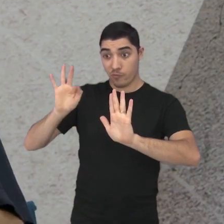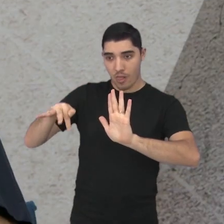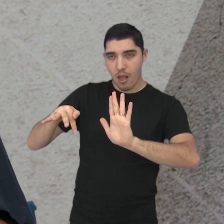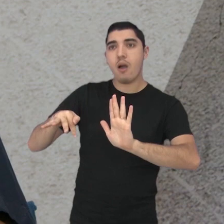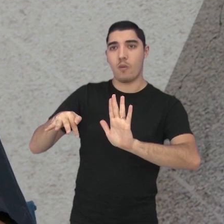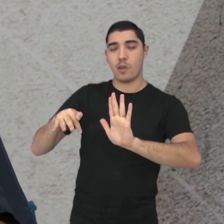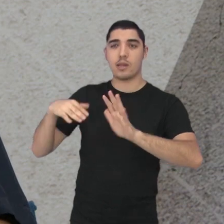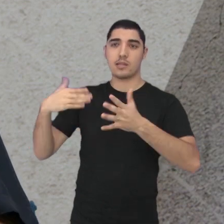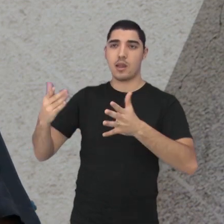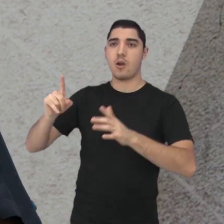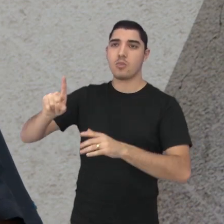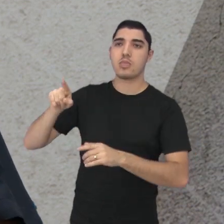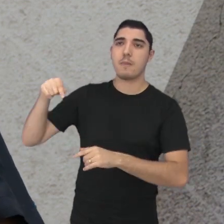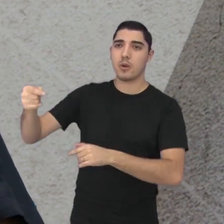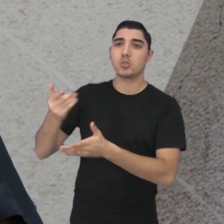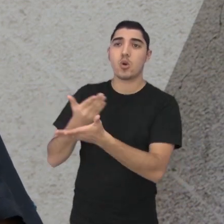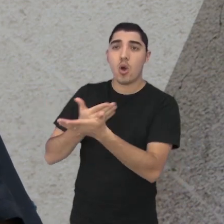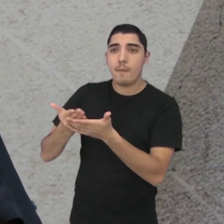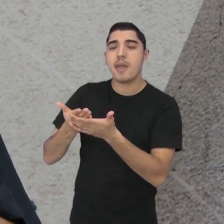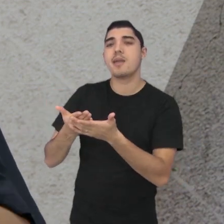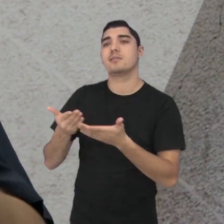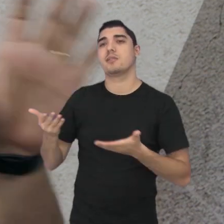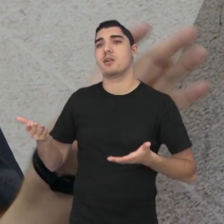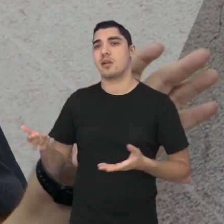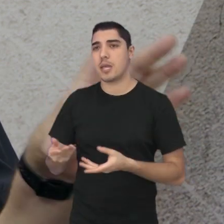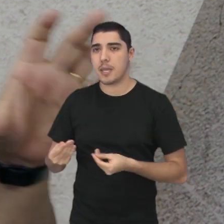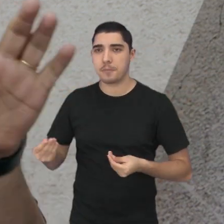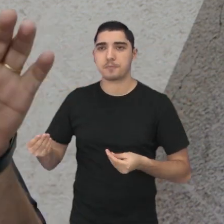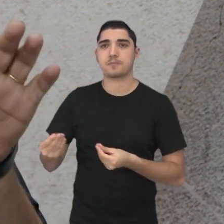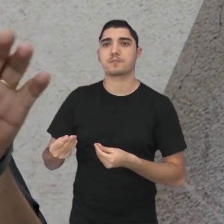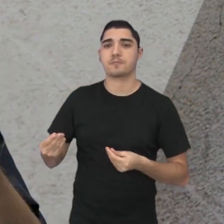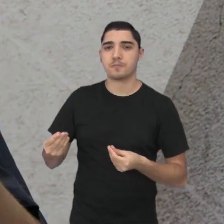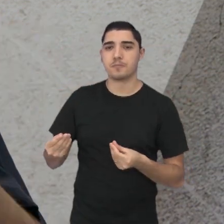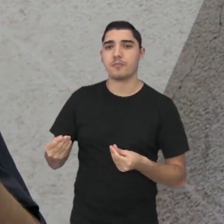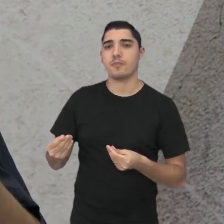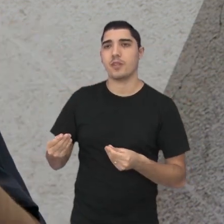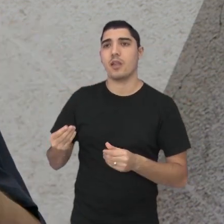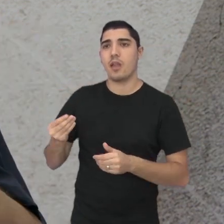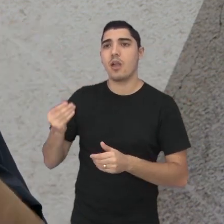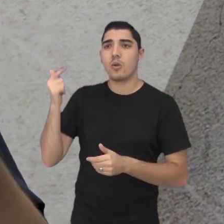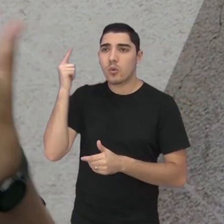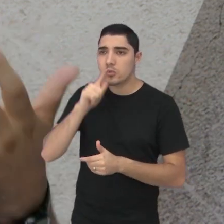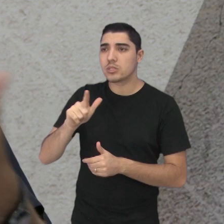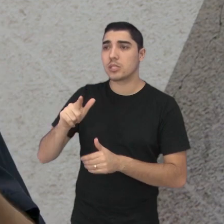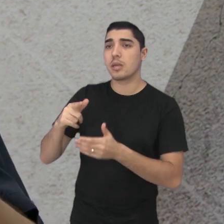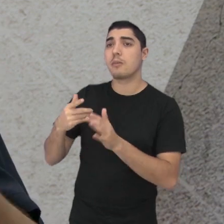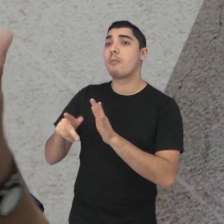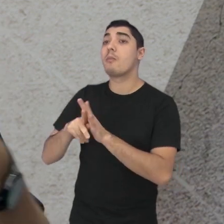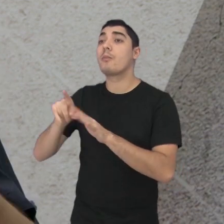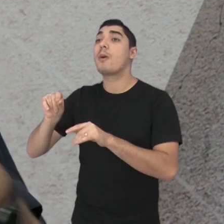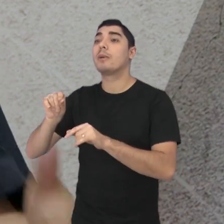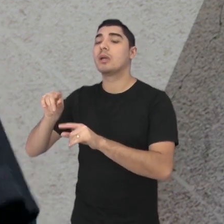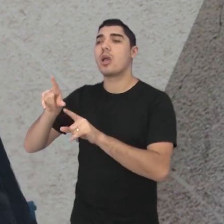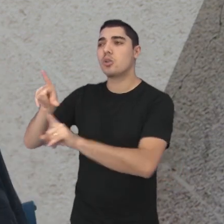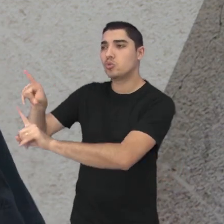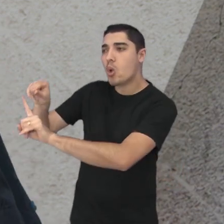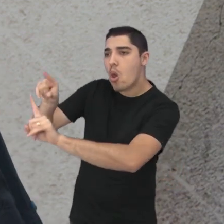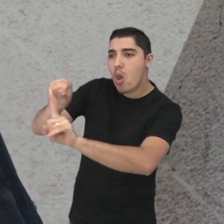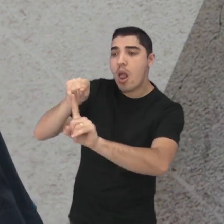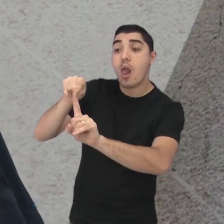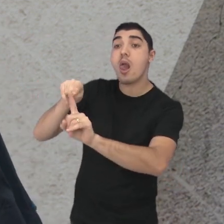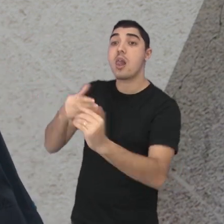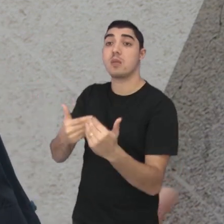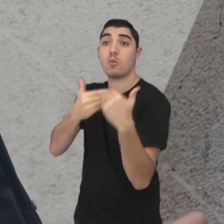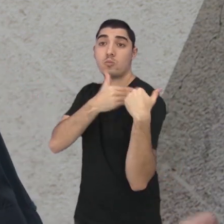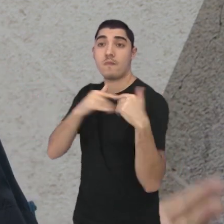vai começar o processo ali de passar as tarefas ali para cada um